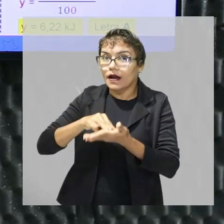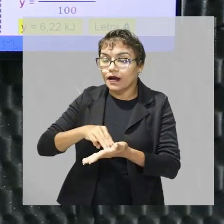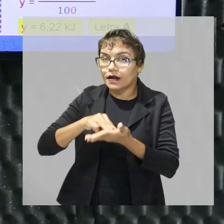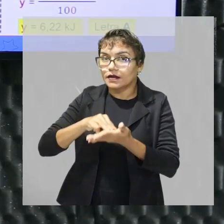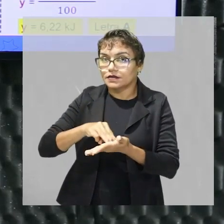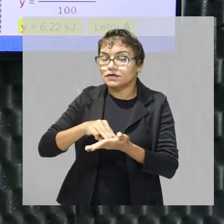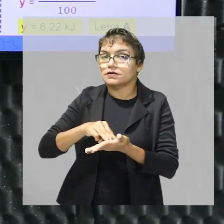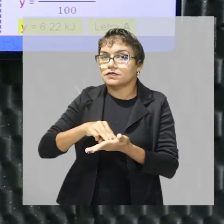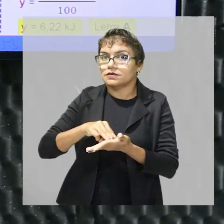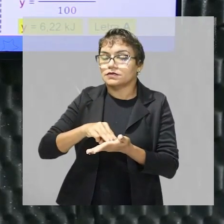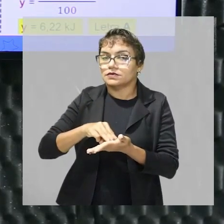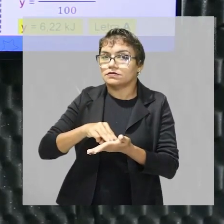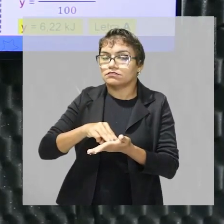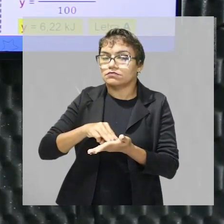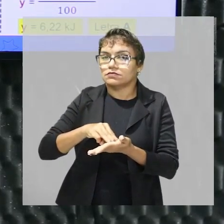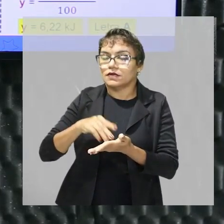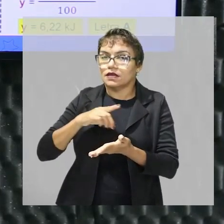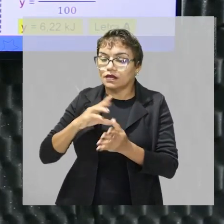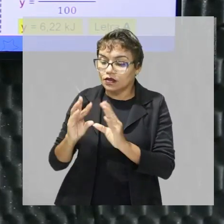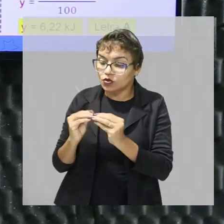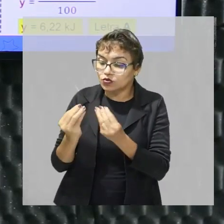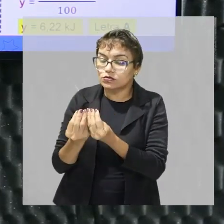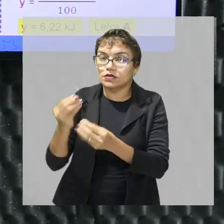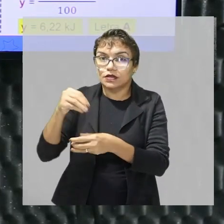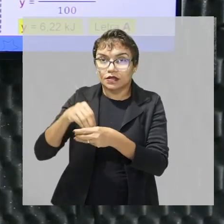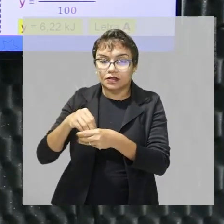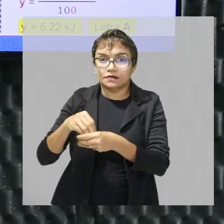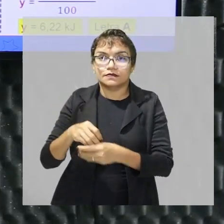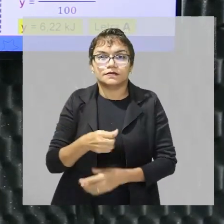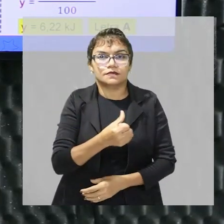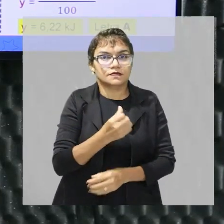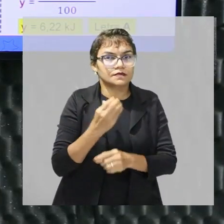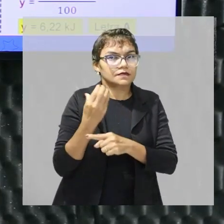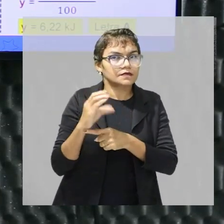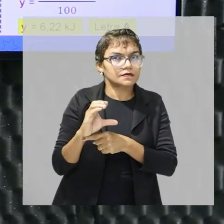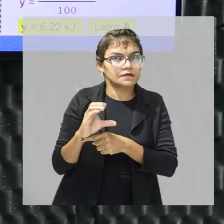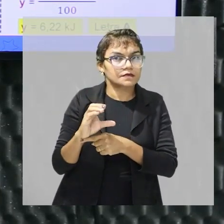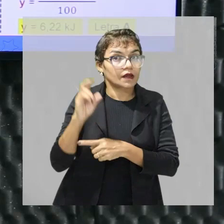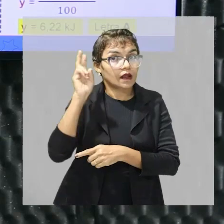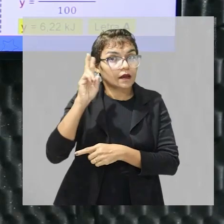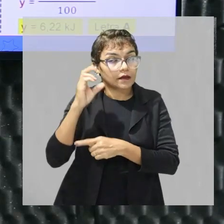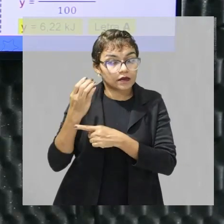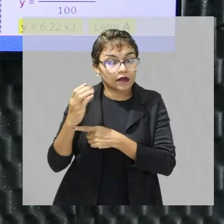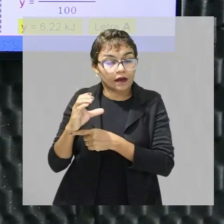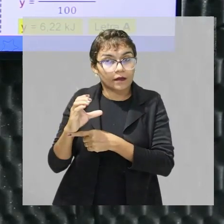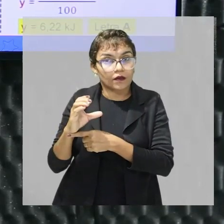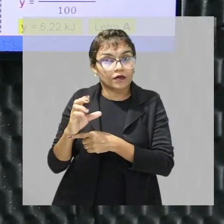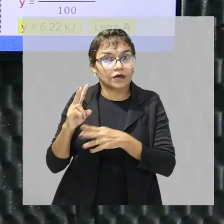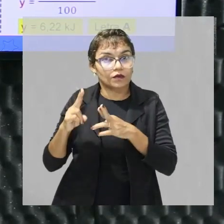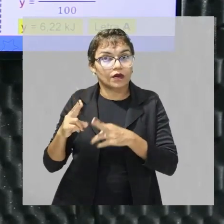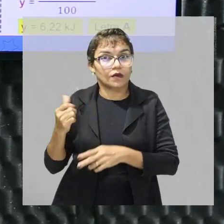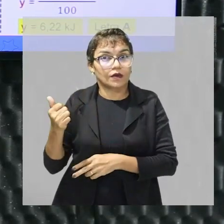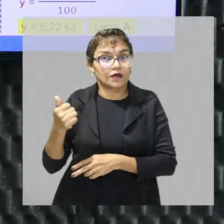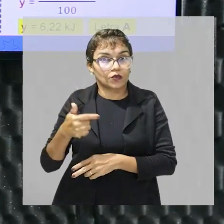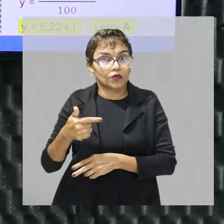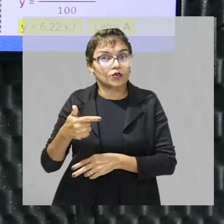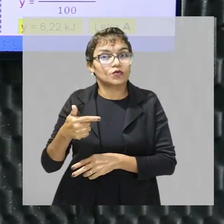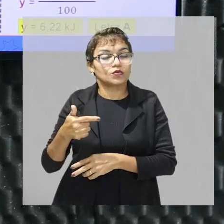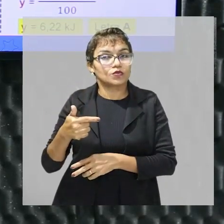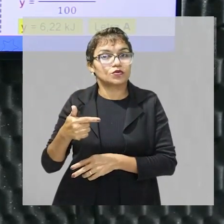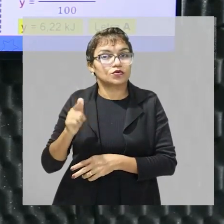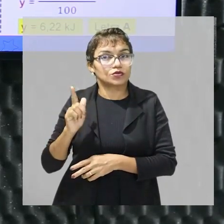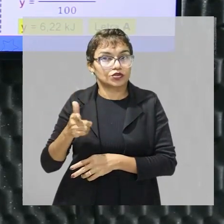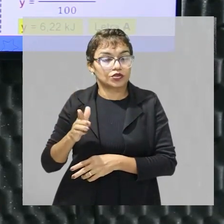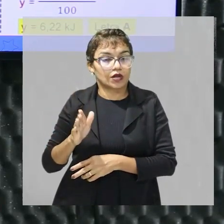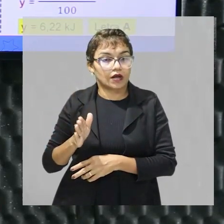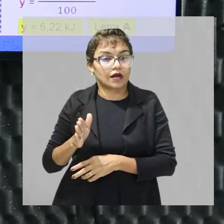que compõem a substância. São 6 carbonos. Lembrando que o carbono vale 12, né? A questão trouxe essa